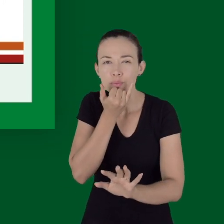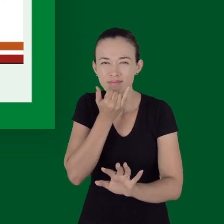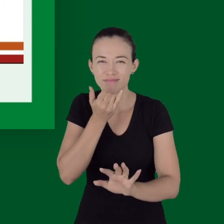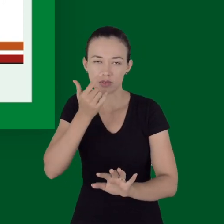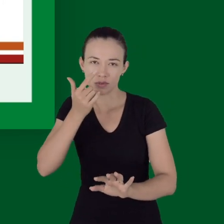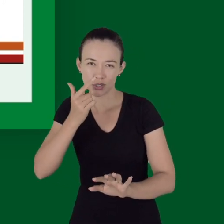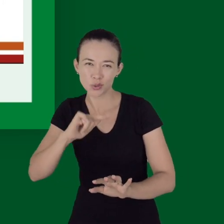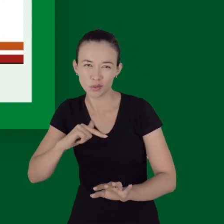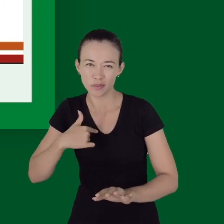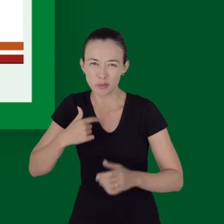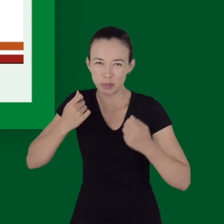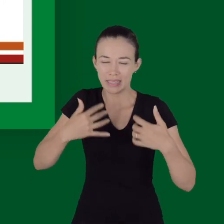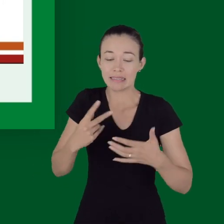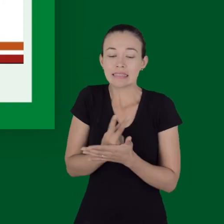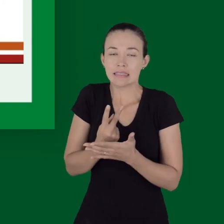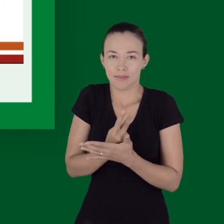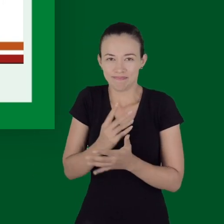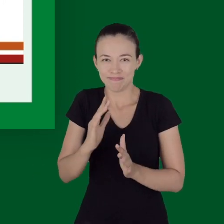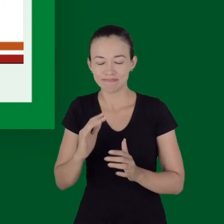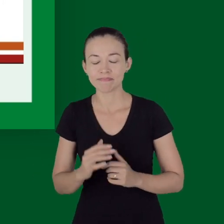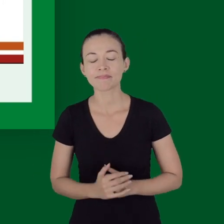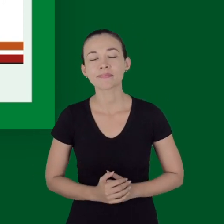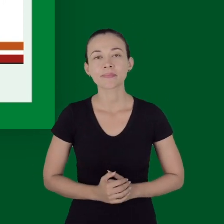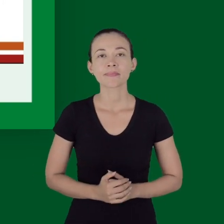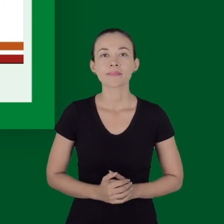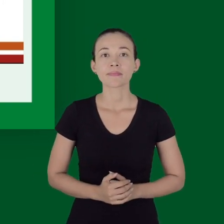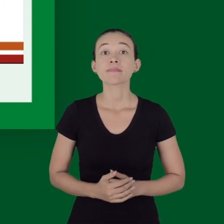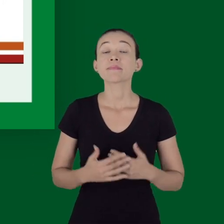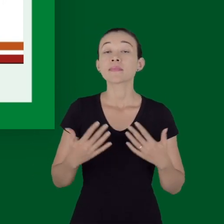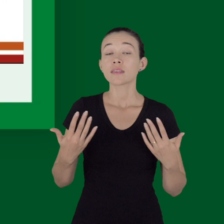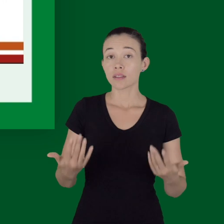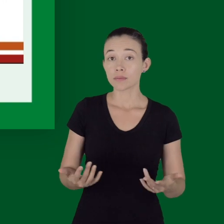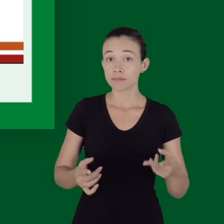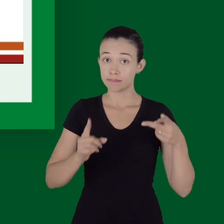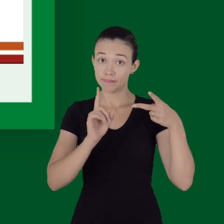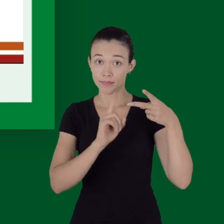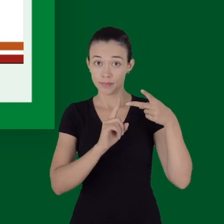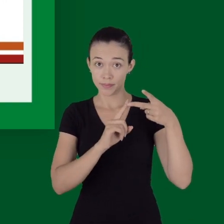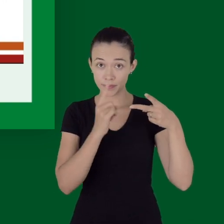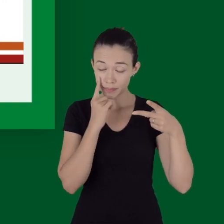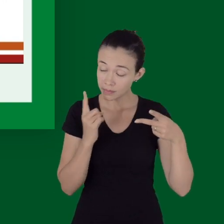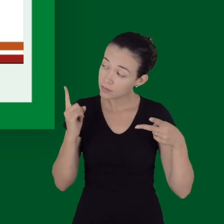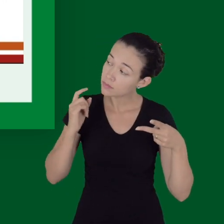que... Ai, Beth, desculpa, vou repetir essa parte.